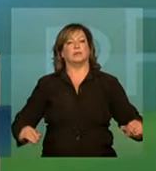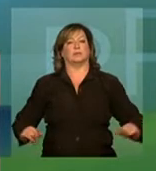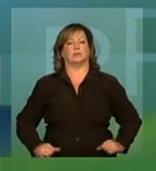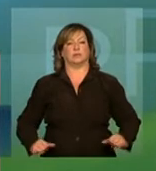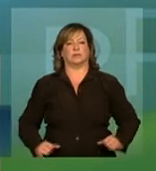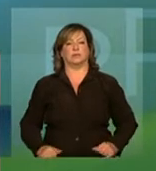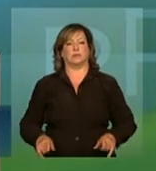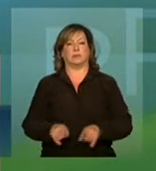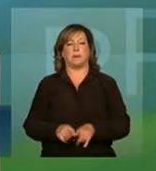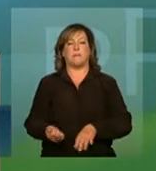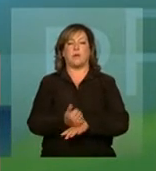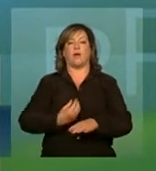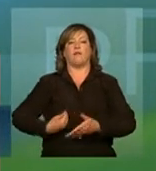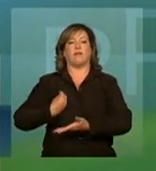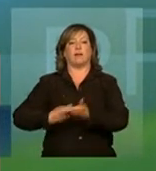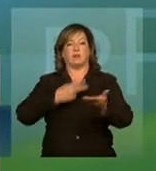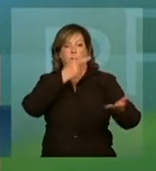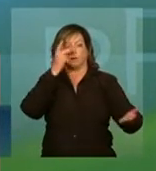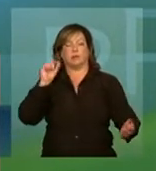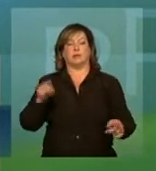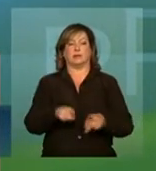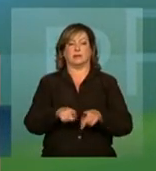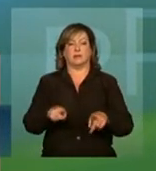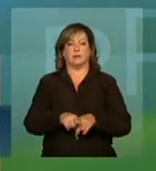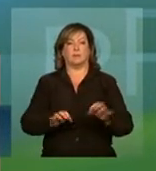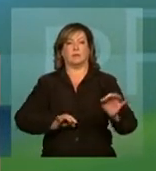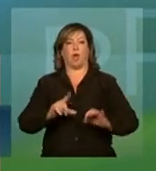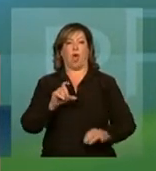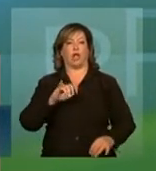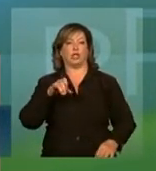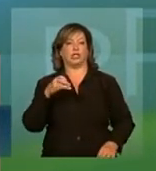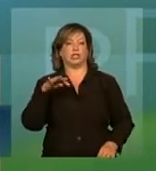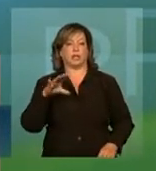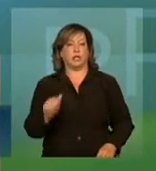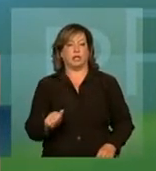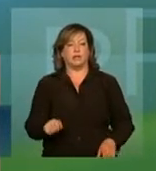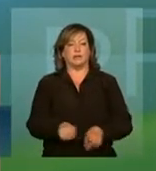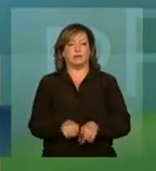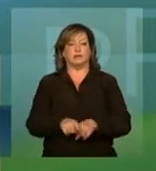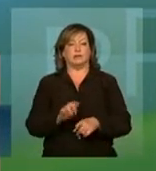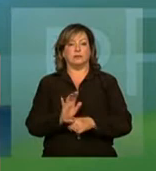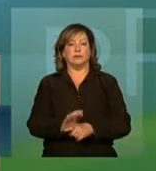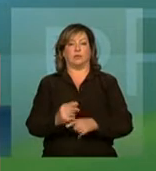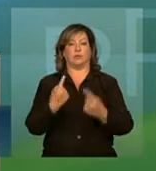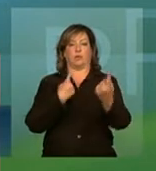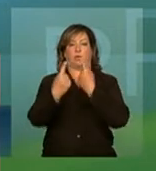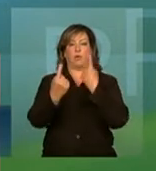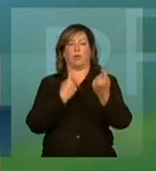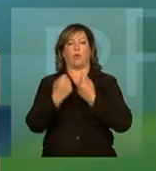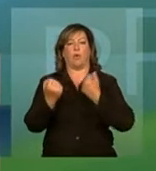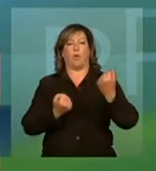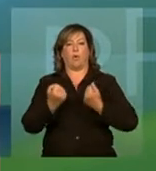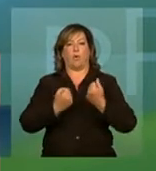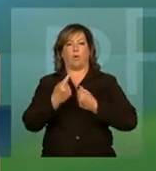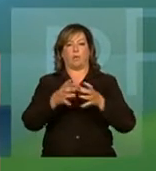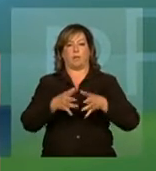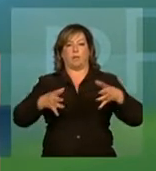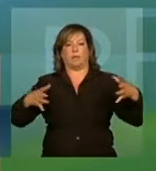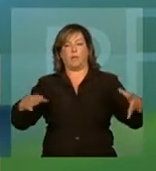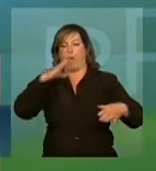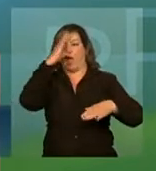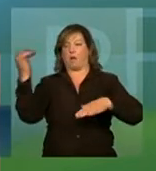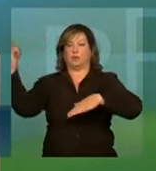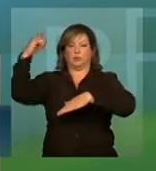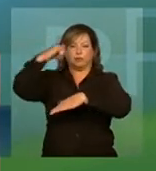além da condução do grande plano de investimento em logística, abrangendo rodovias, ferrovias, portos e